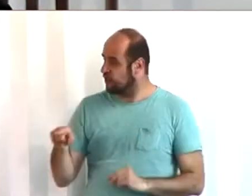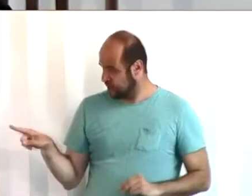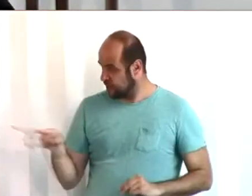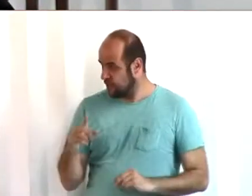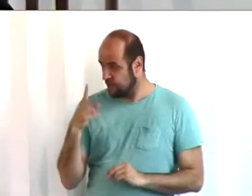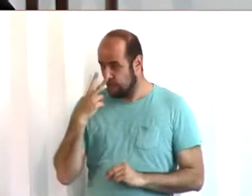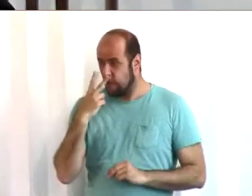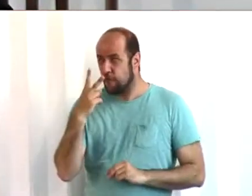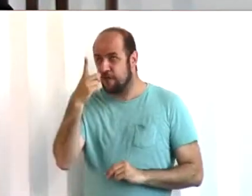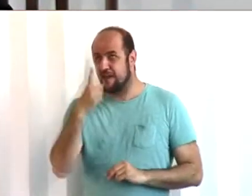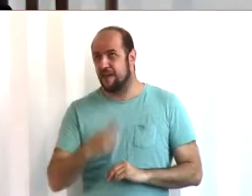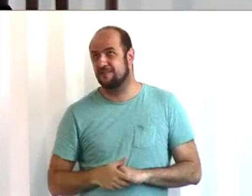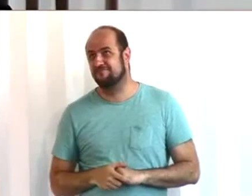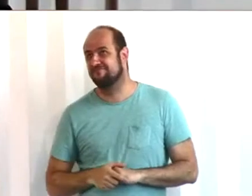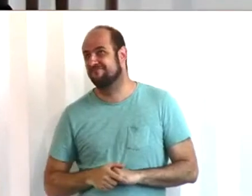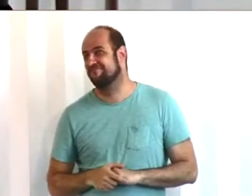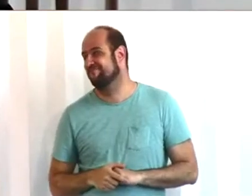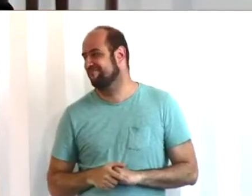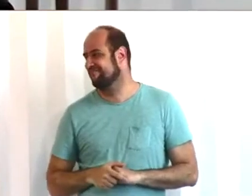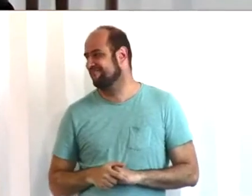vendo agora ele subir.